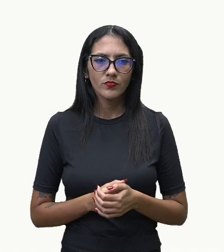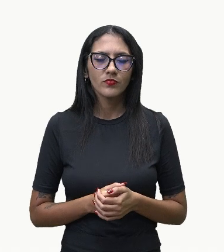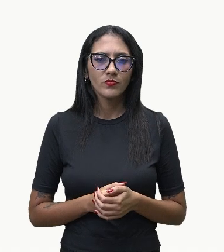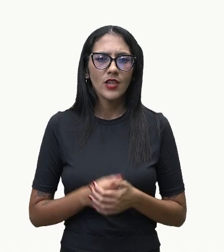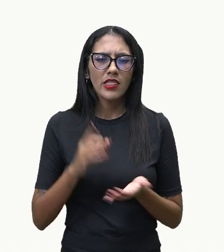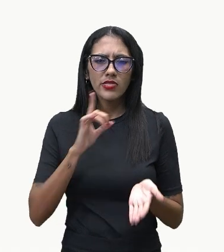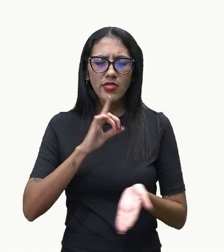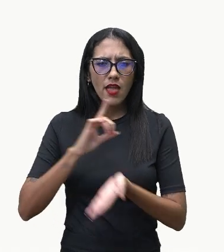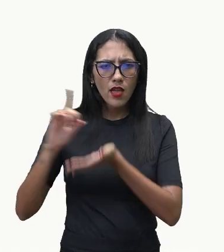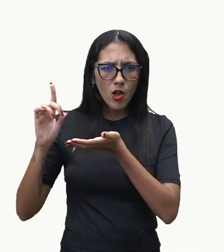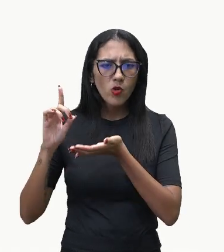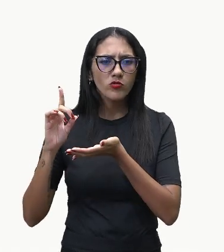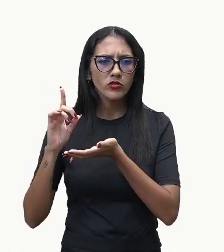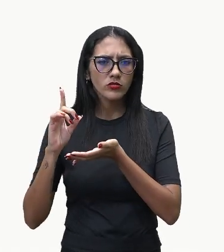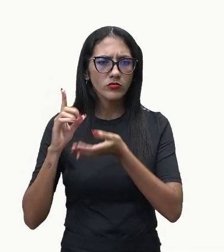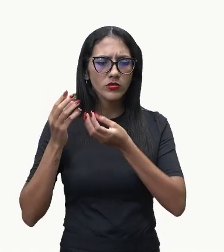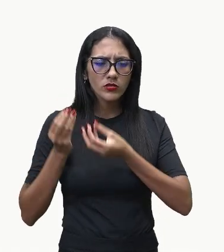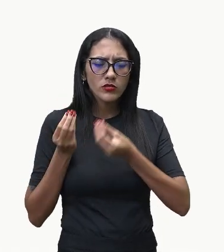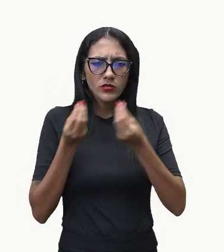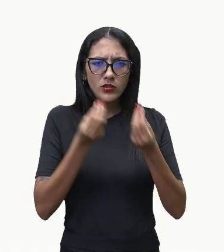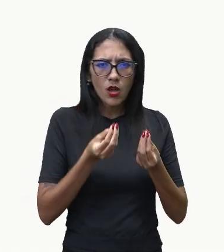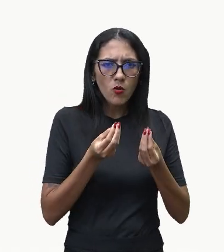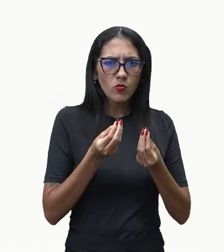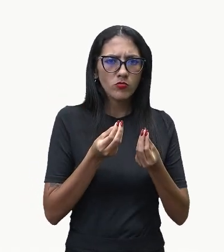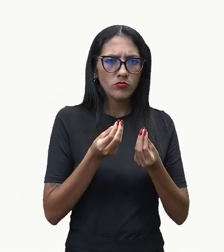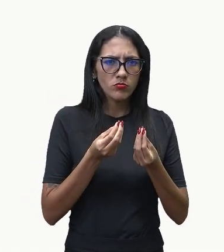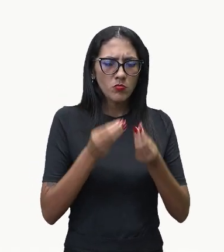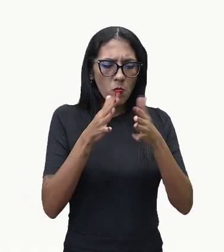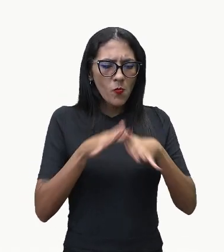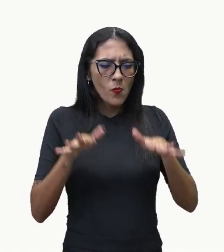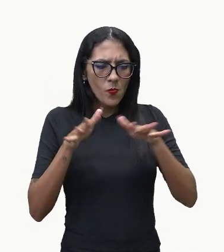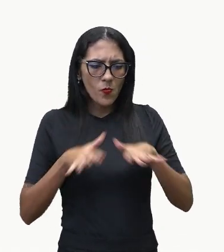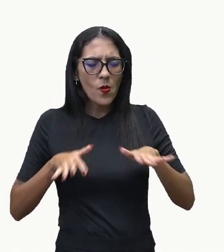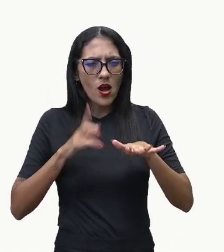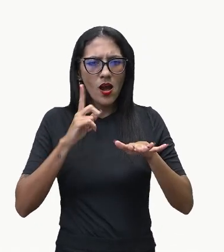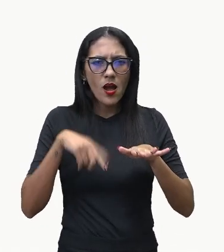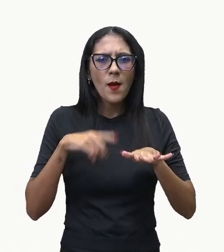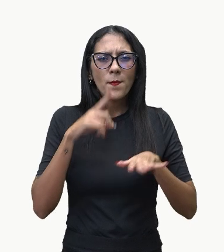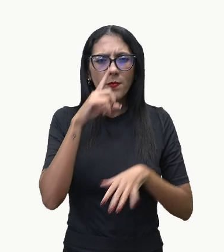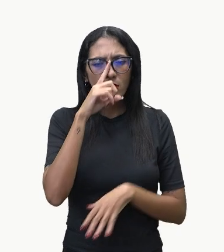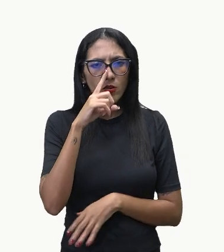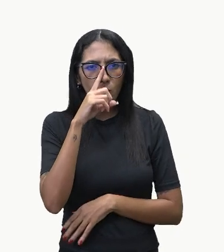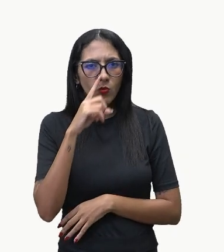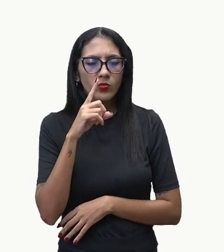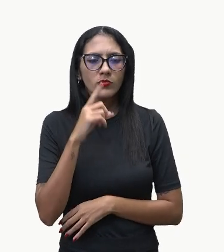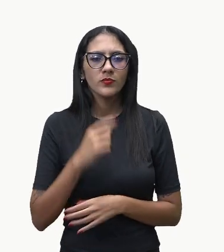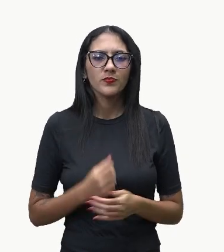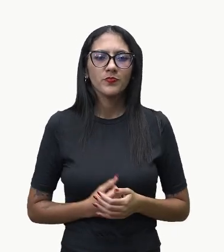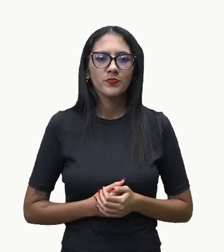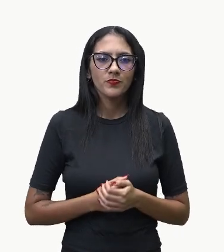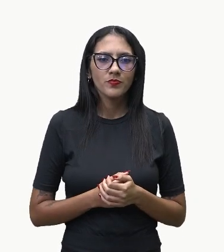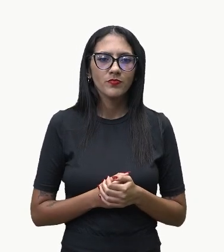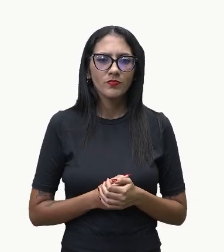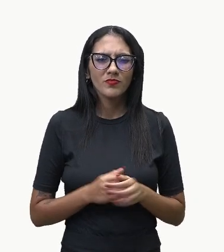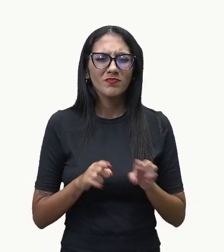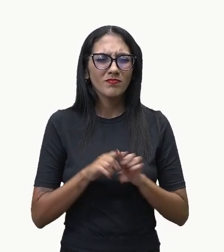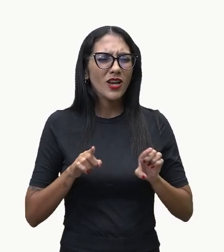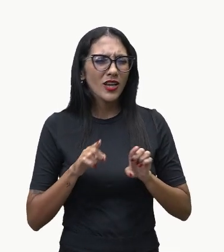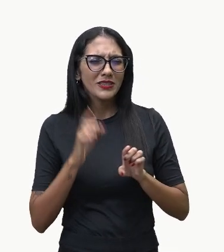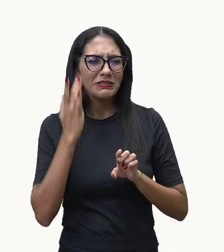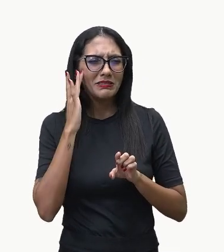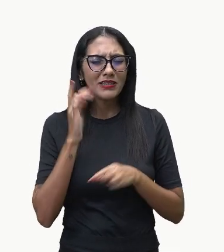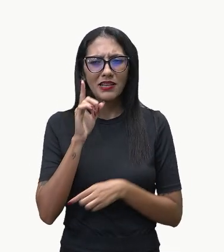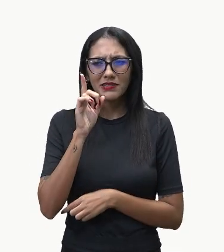ao mar o perigo e o abismo. Mas se ele escrevesse assim, será que